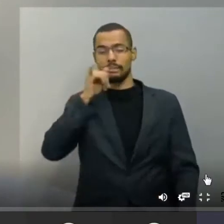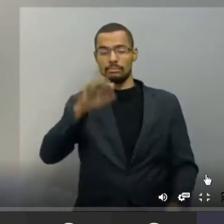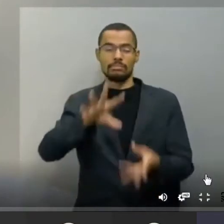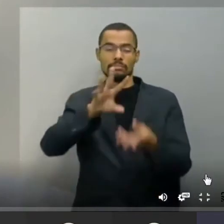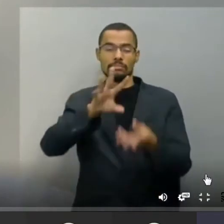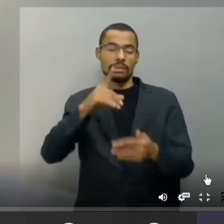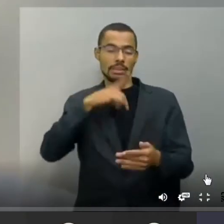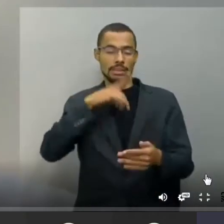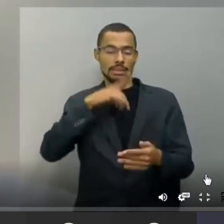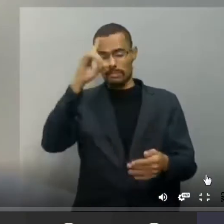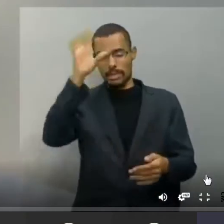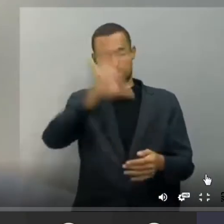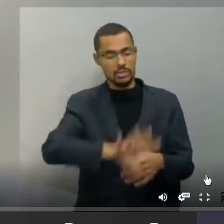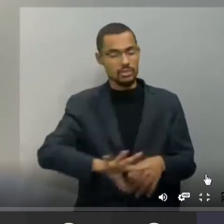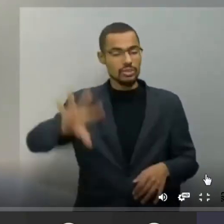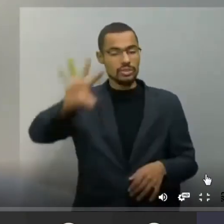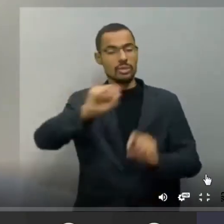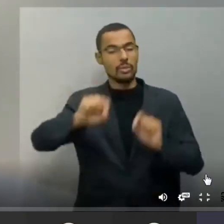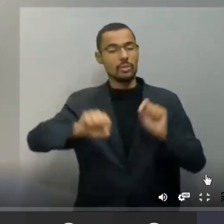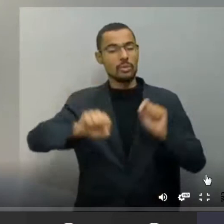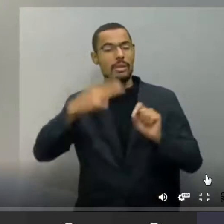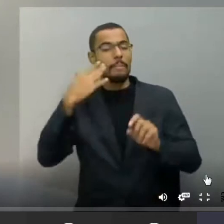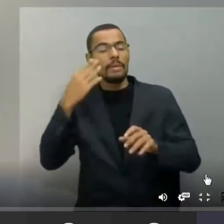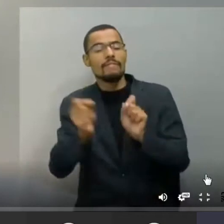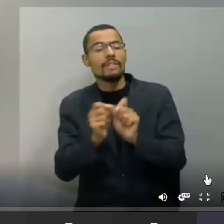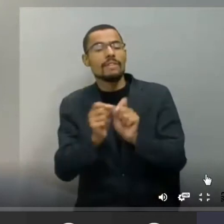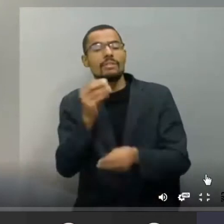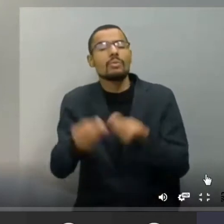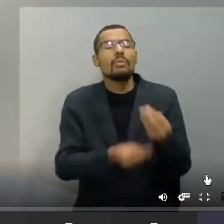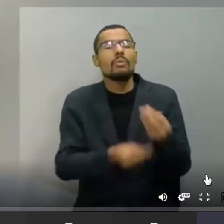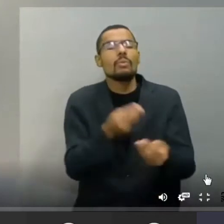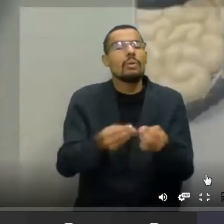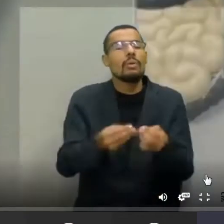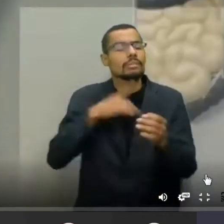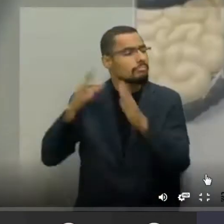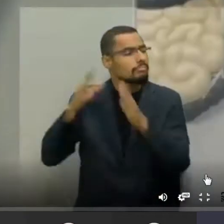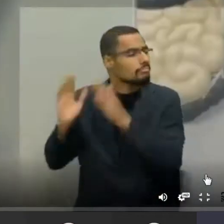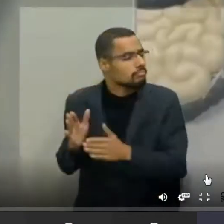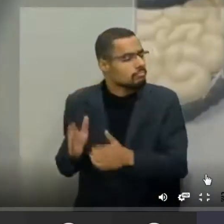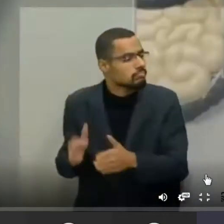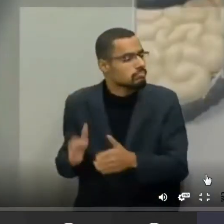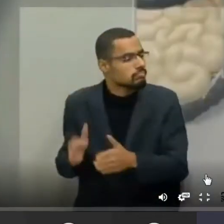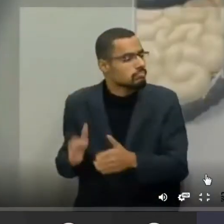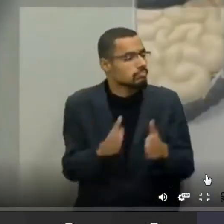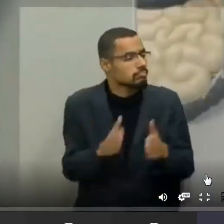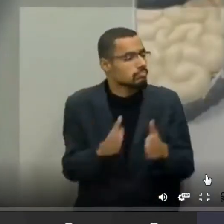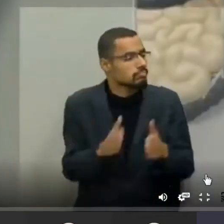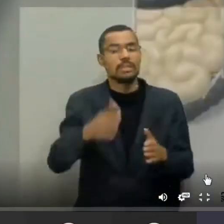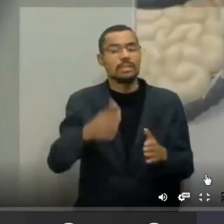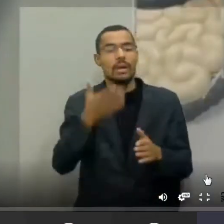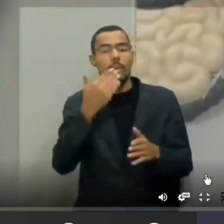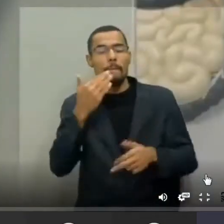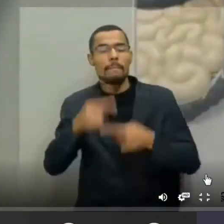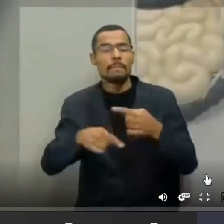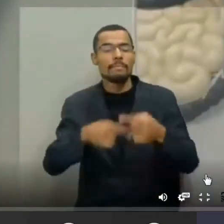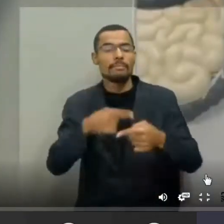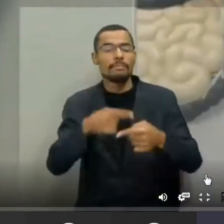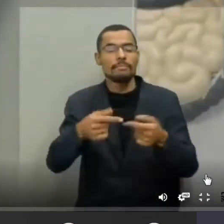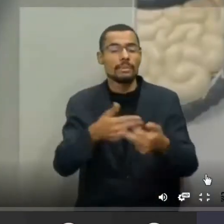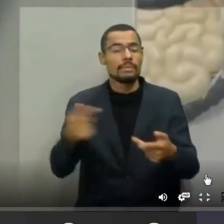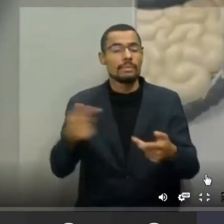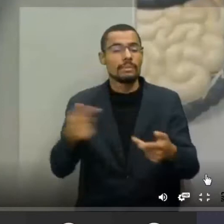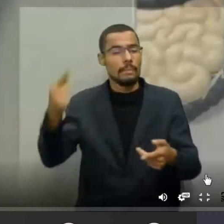exemplificando, né, uma visão geral de como vai ser percorrido os alimentos. Então, ali